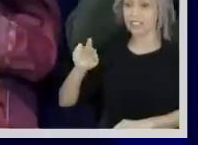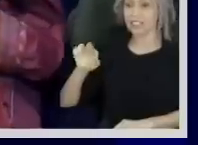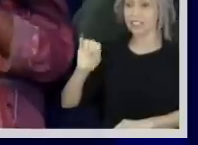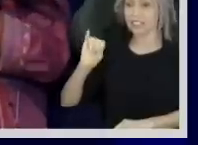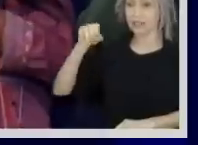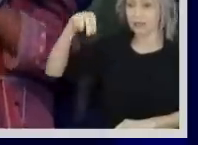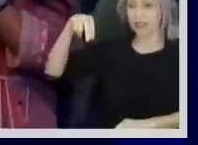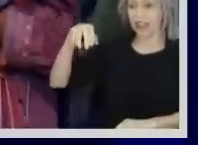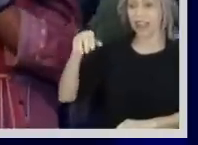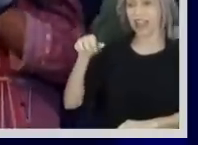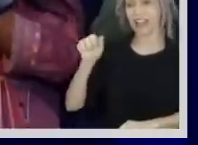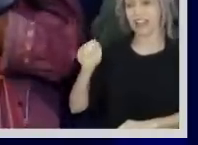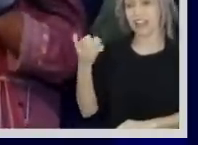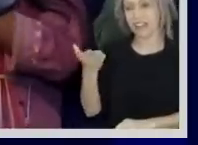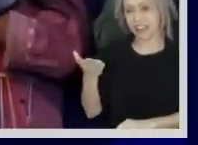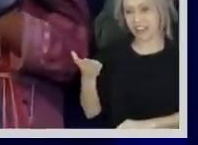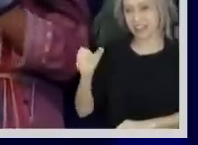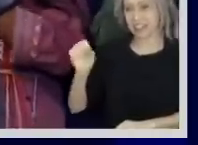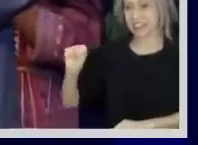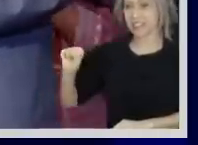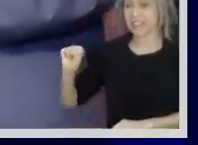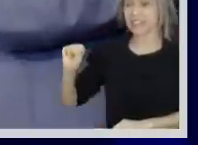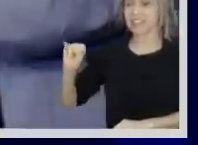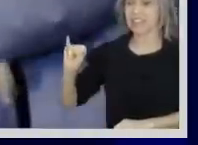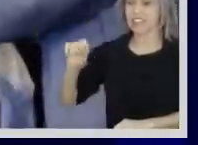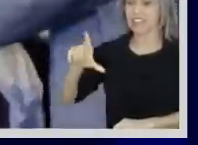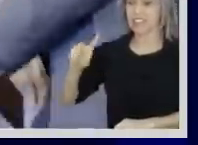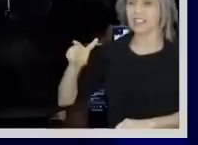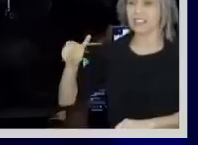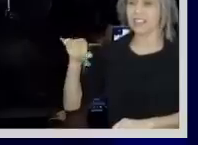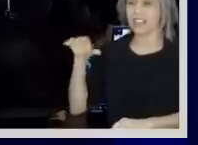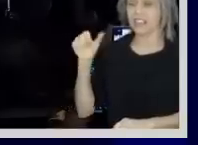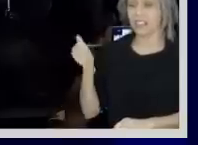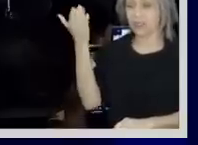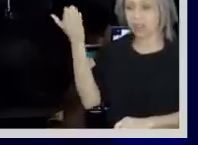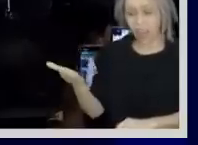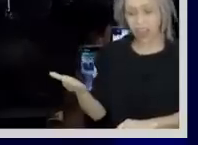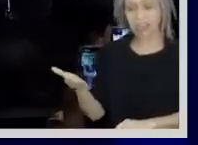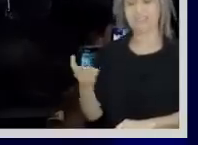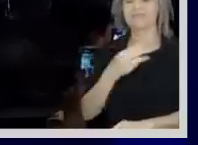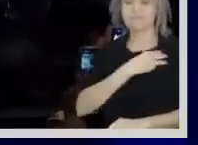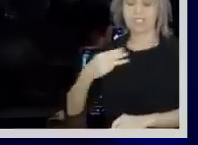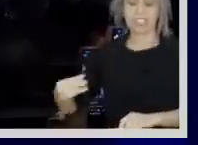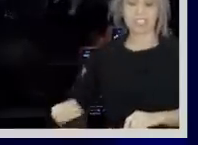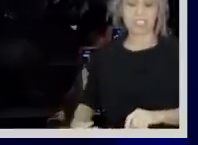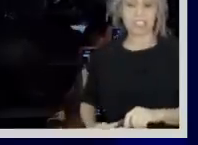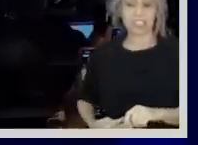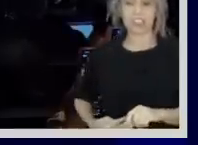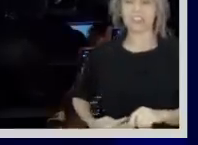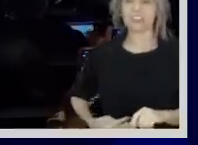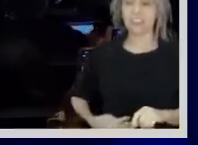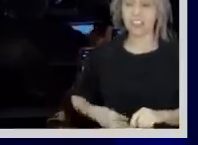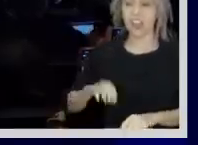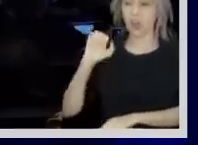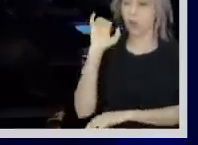deve estar se perguntando por que que a gente fala tanto de Simone Tebet aqui, por que que a gente está rodando esses primeiros 10 minutos falando de Simone Tebet aqui? Talvez porque ela no